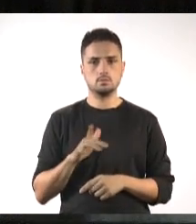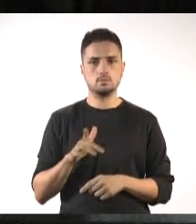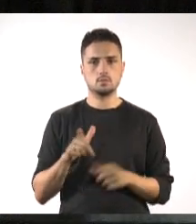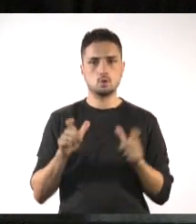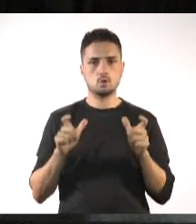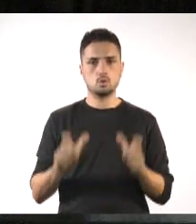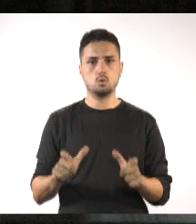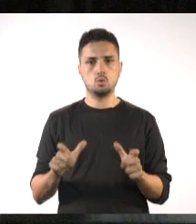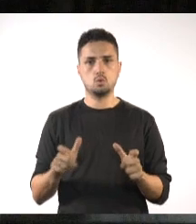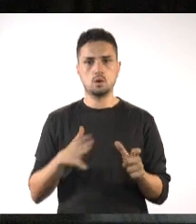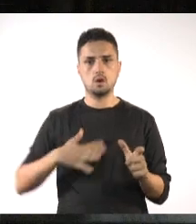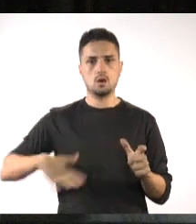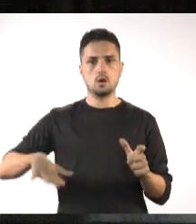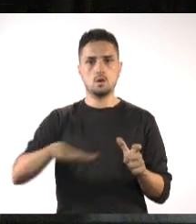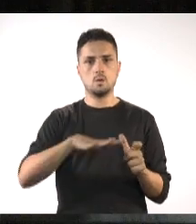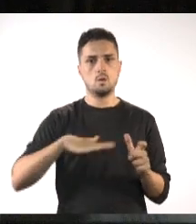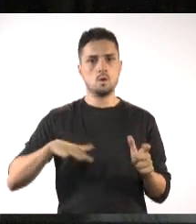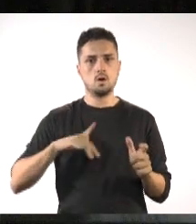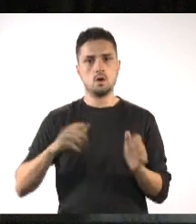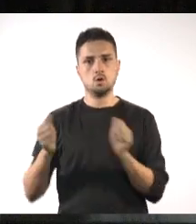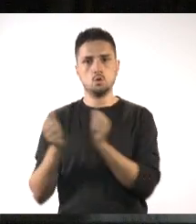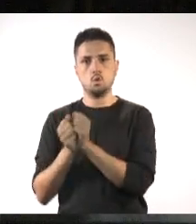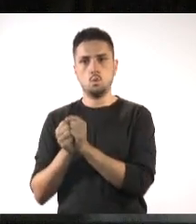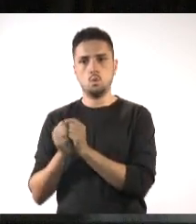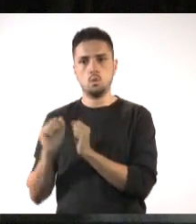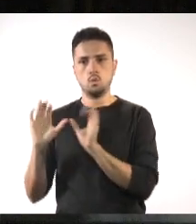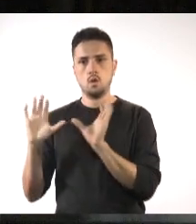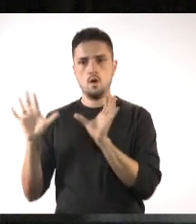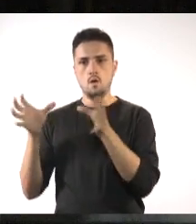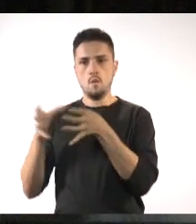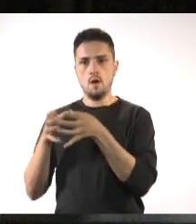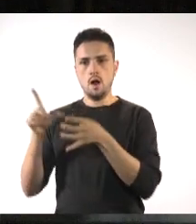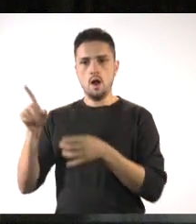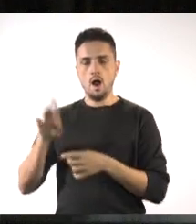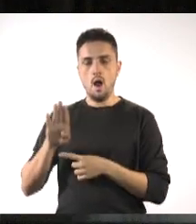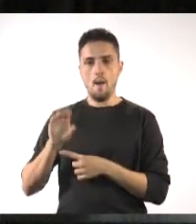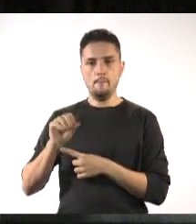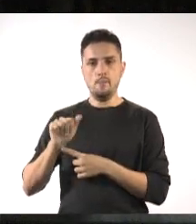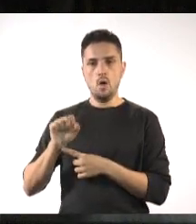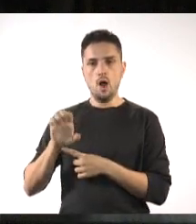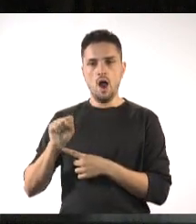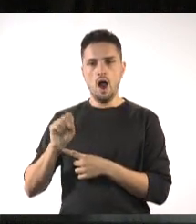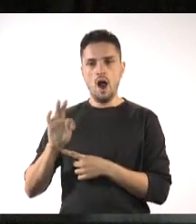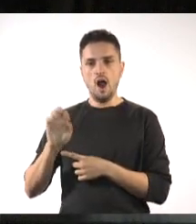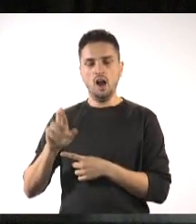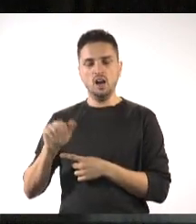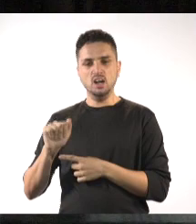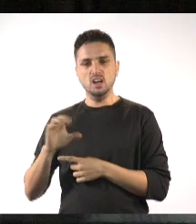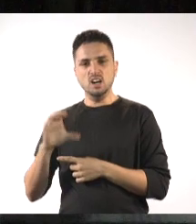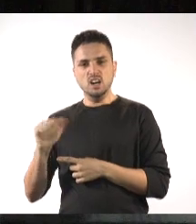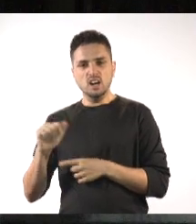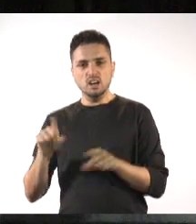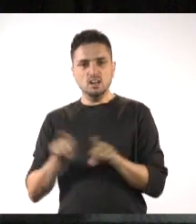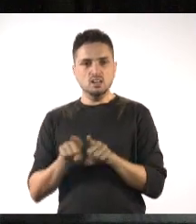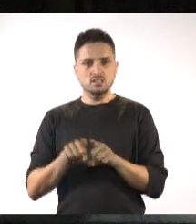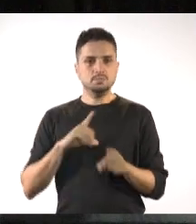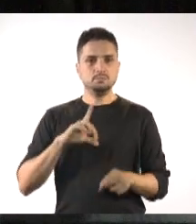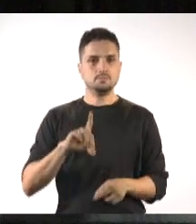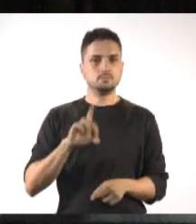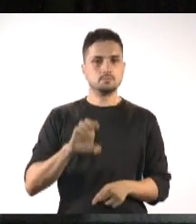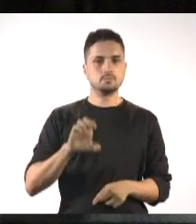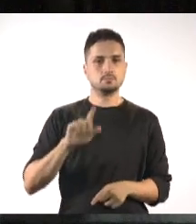junto do complexo de Boa Esperança, a presença no Degase, nos meninos